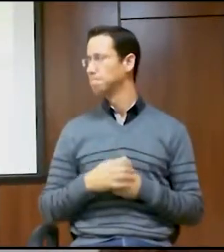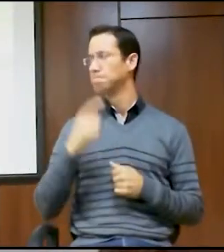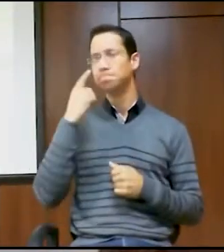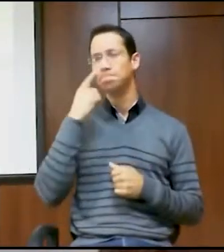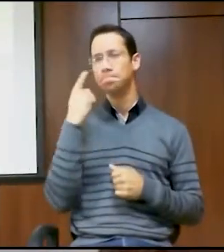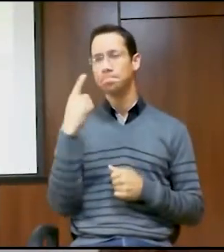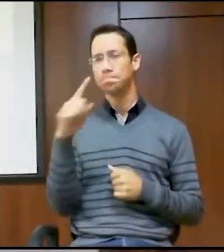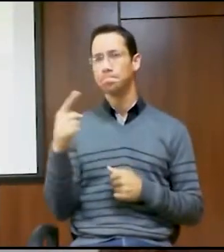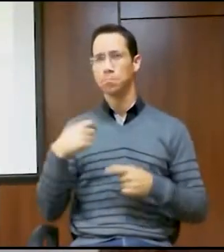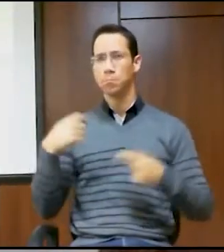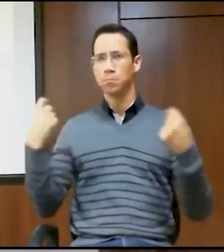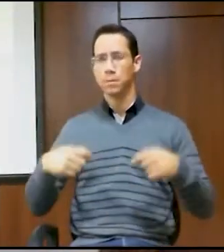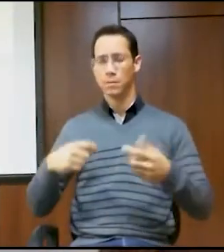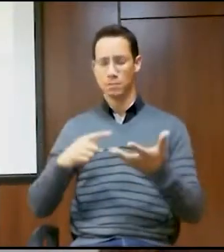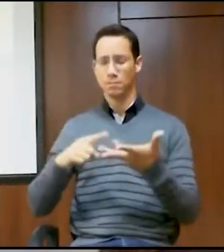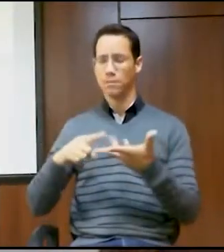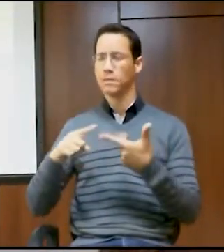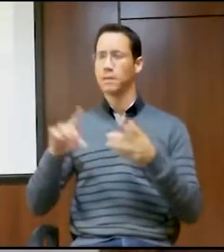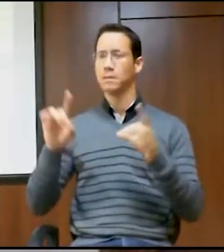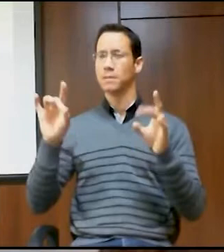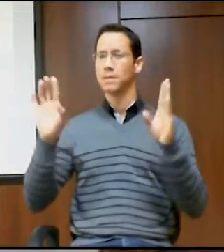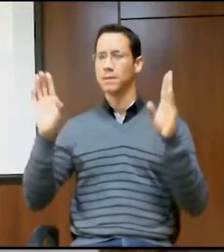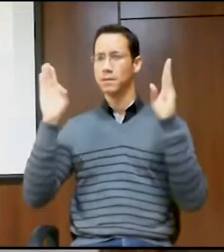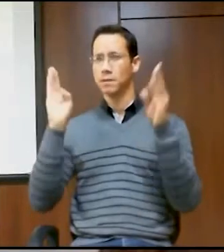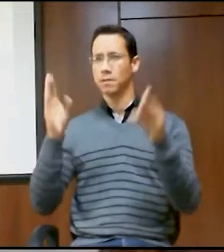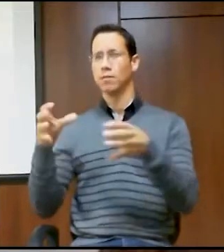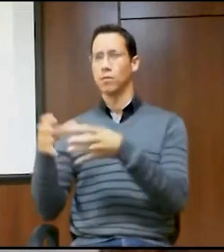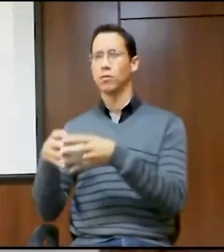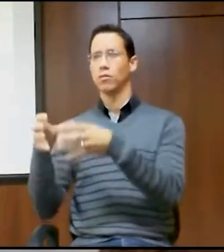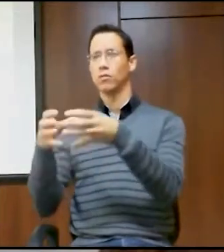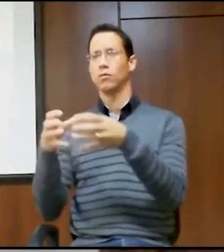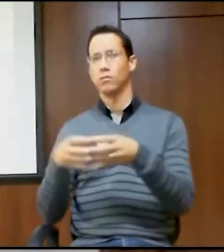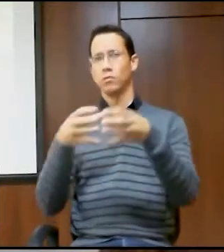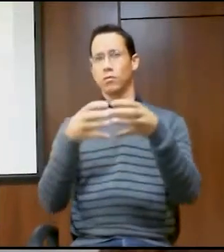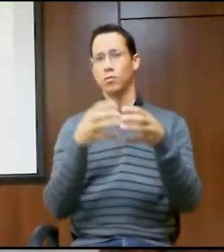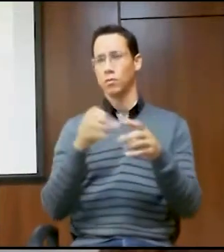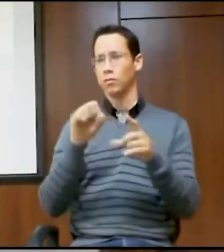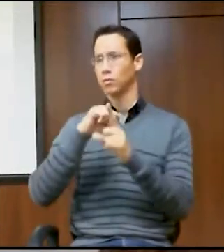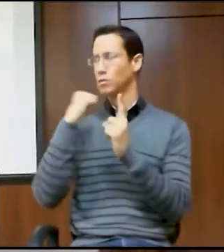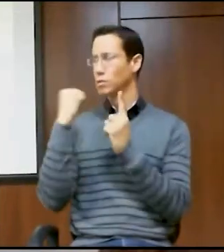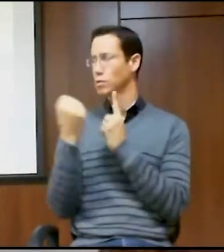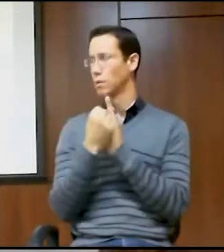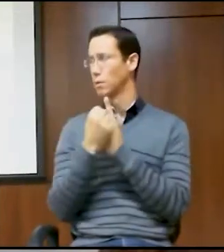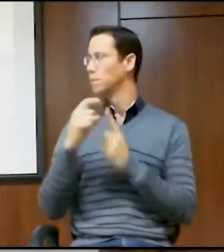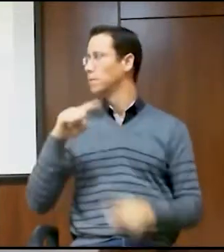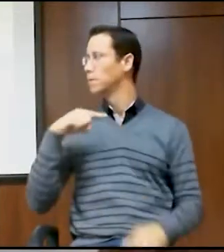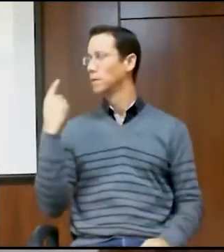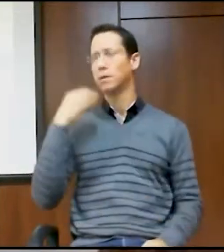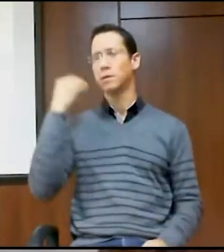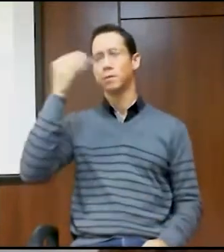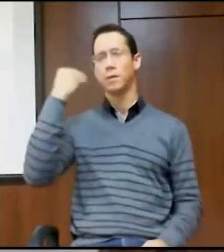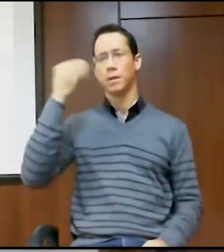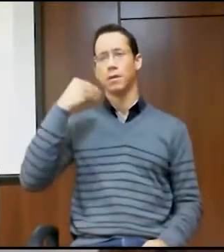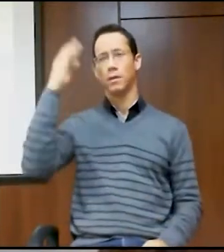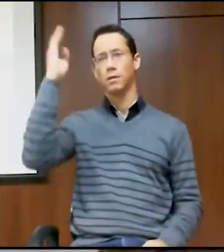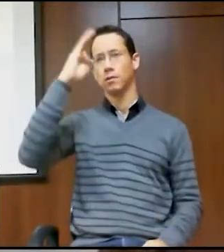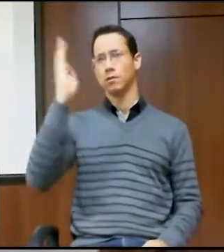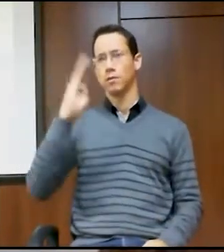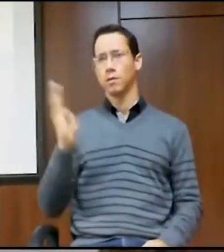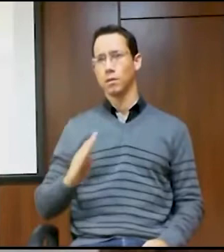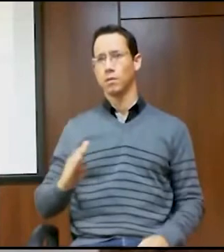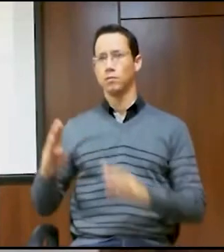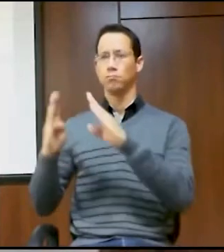necessidades específicas de cada grupo social. E a nossa experiência, né, no Brasil de política habitacional